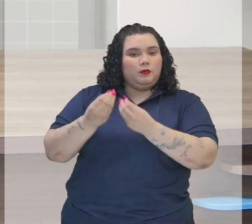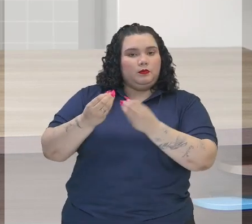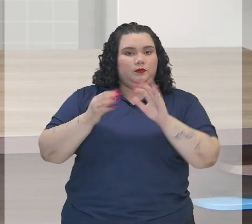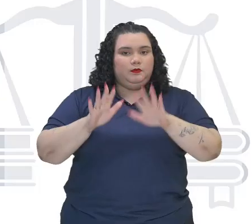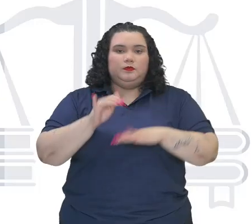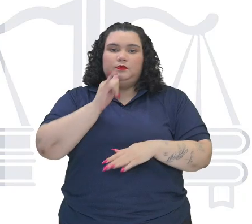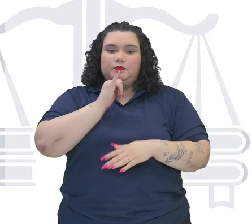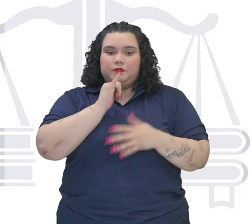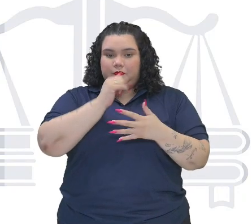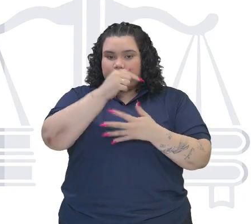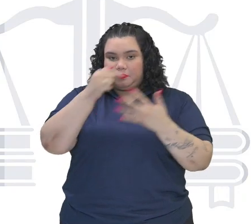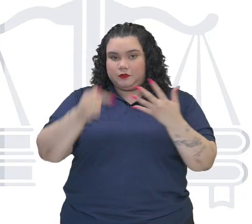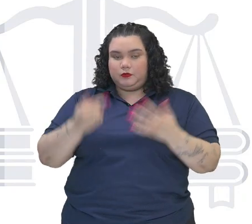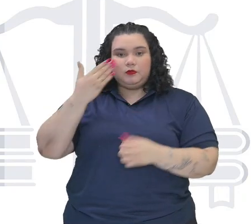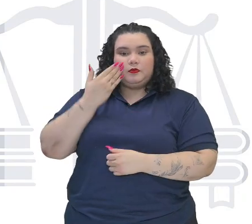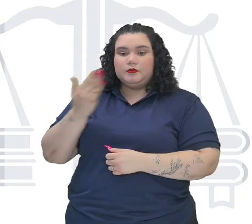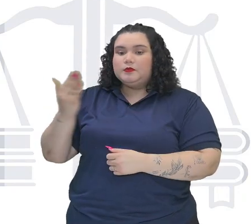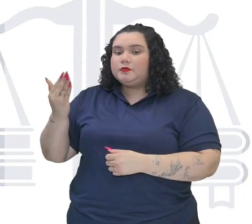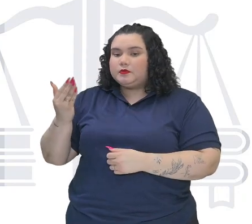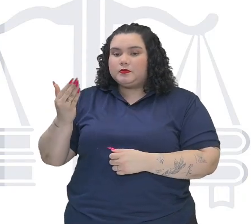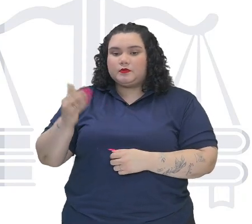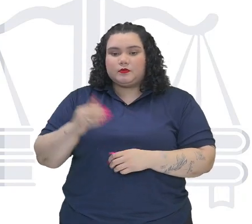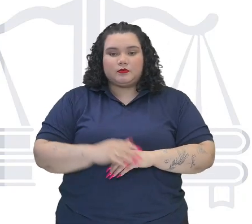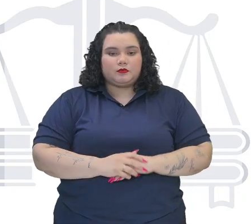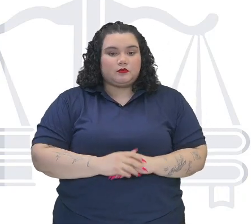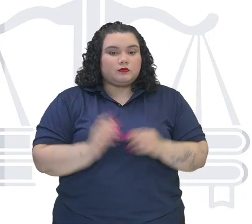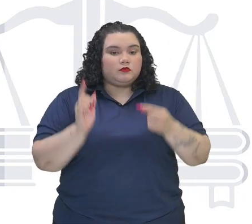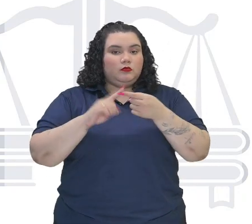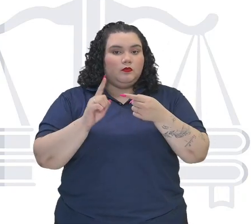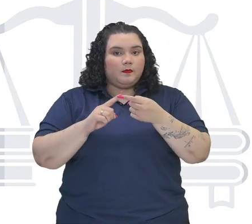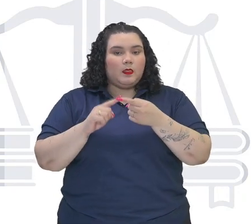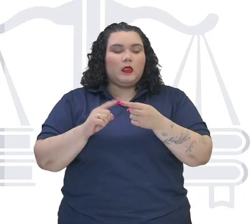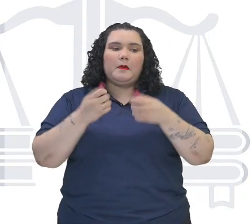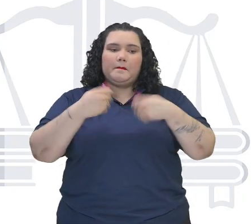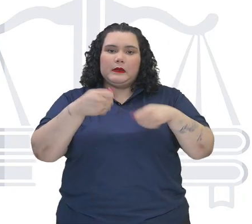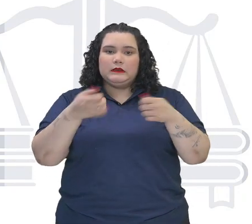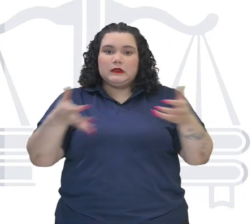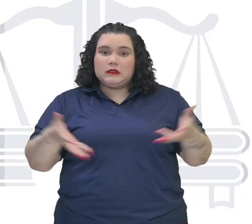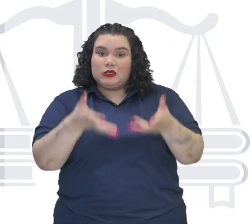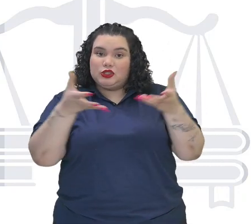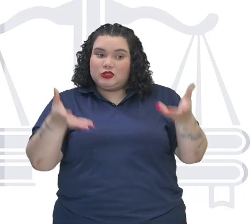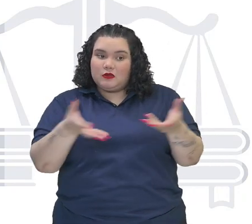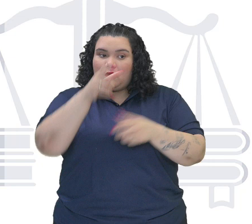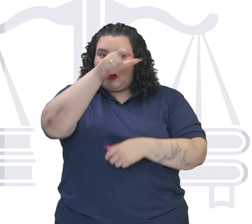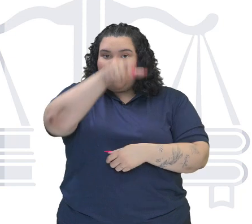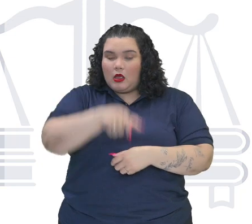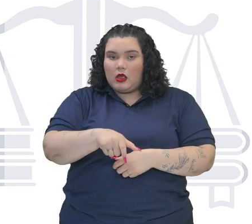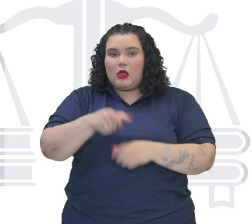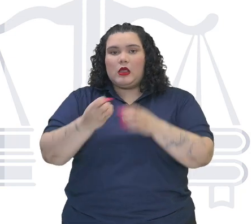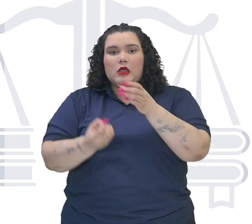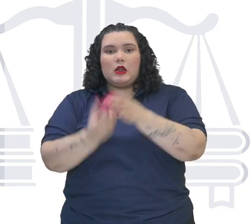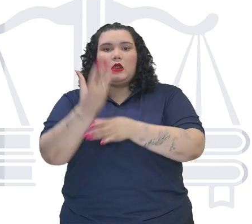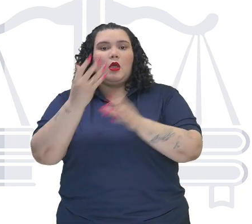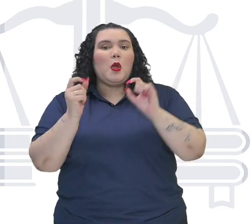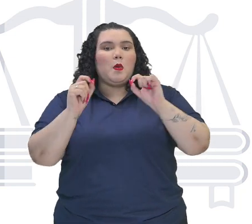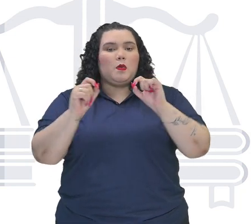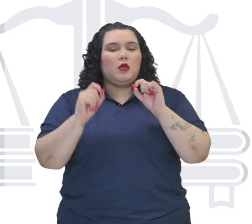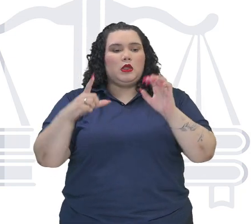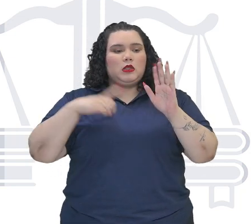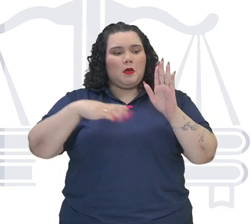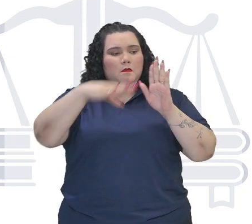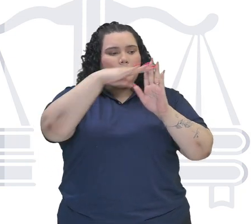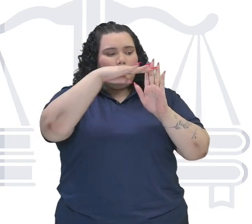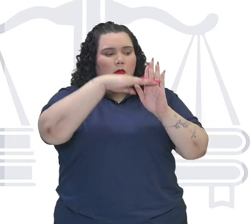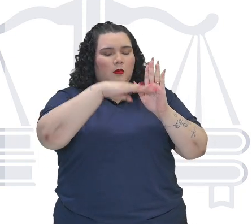nossa cartela. O primeiro deles, olha só, criar listas de tarefas. Então, naquele dia, o nosso estudante ele tem